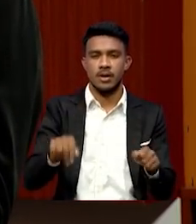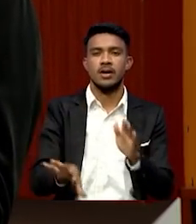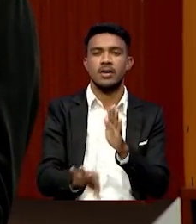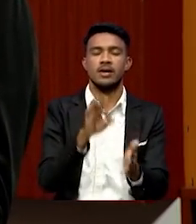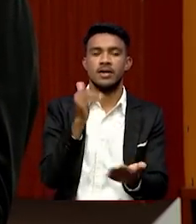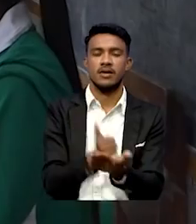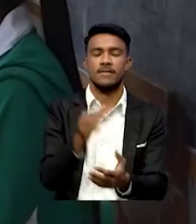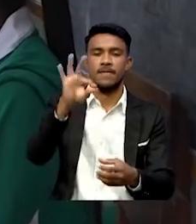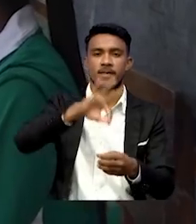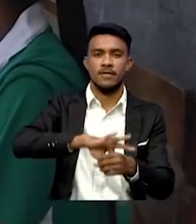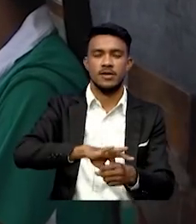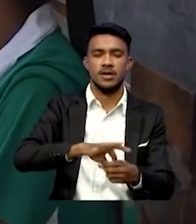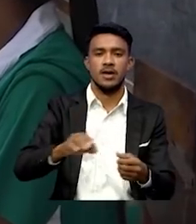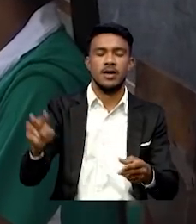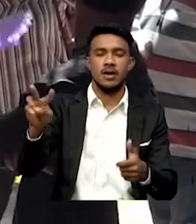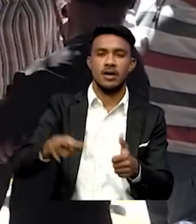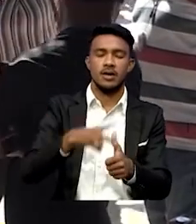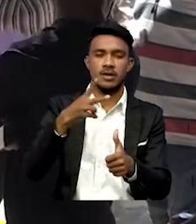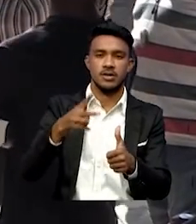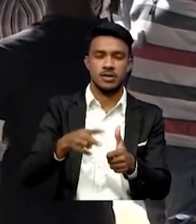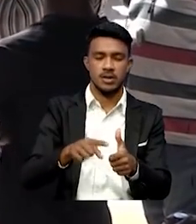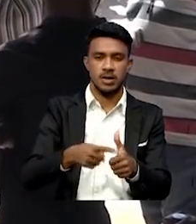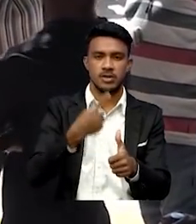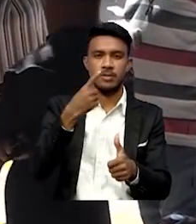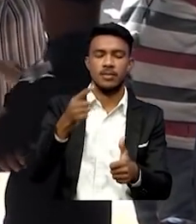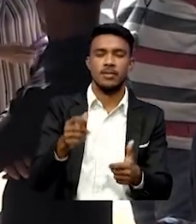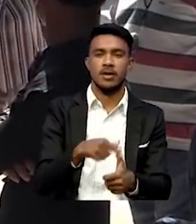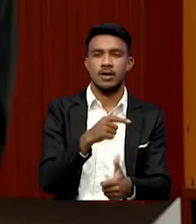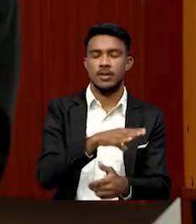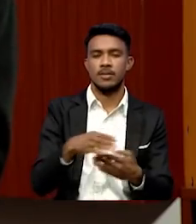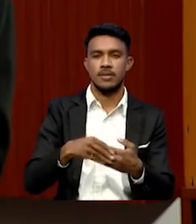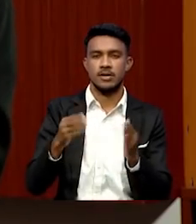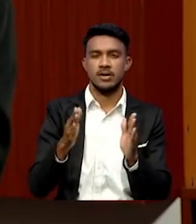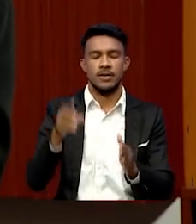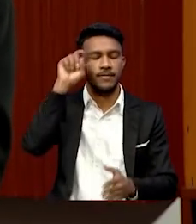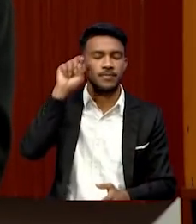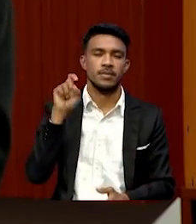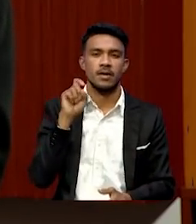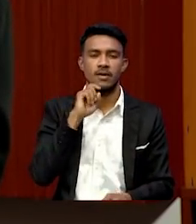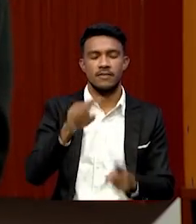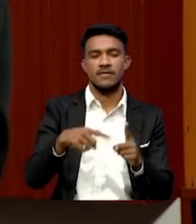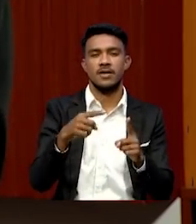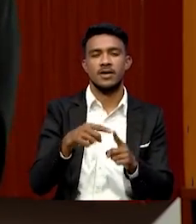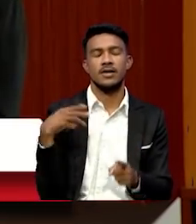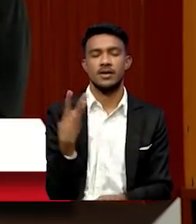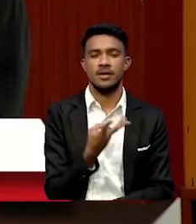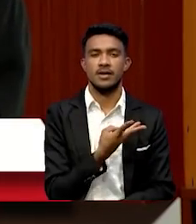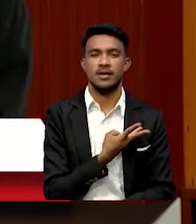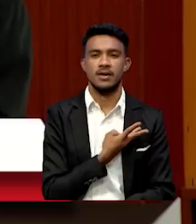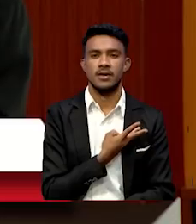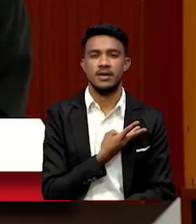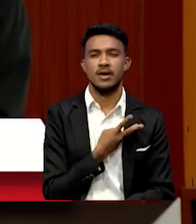e eleição primeira, tamba Xanana Guzmão, minha figura, não minha carismático. Fatorua, né, vai enhira, ita.